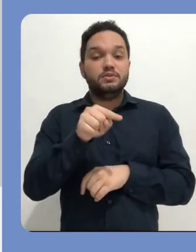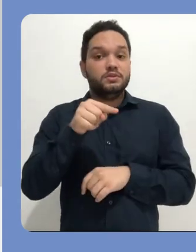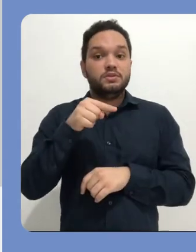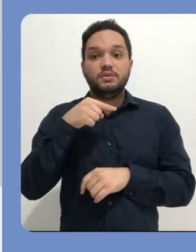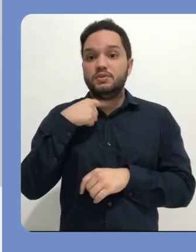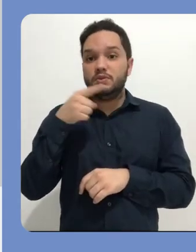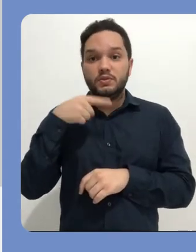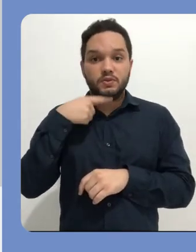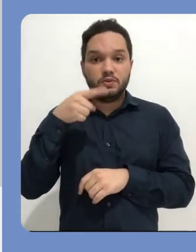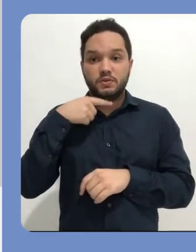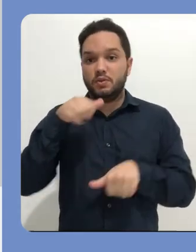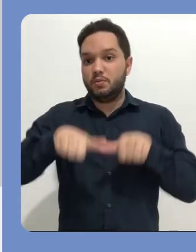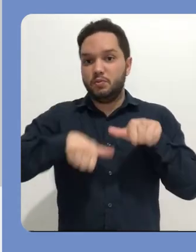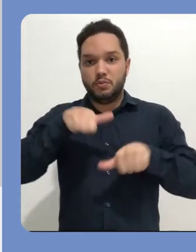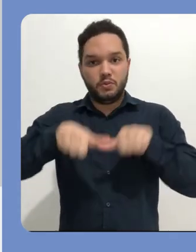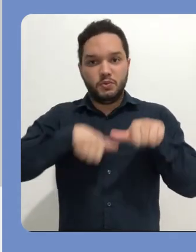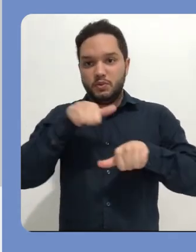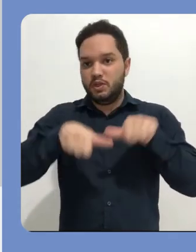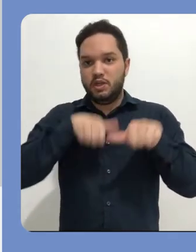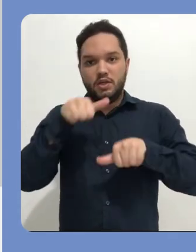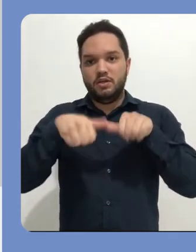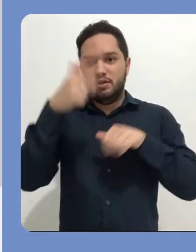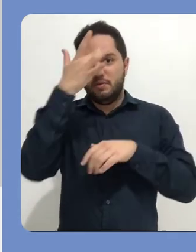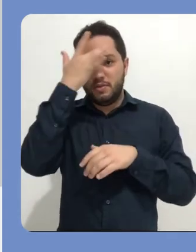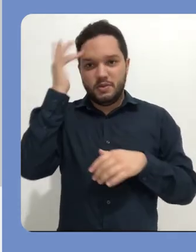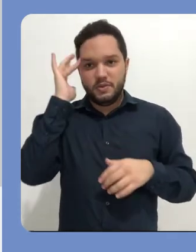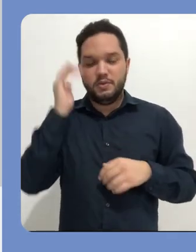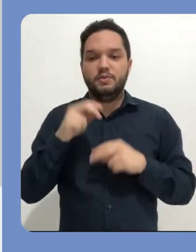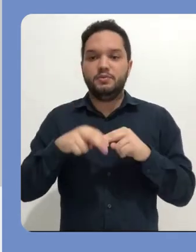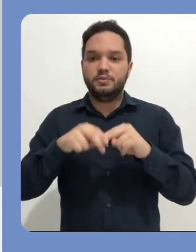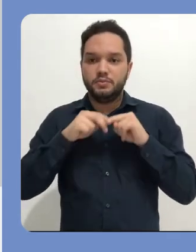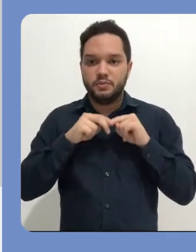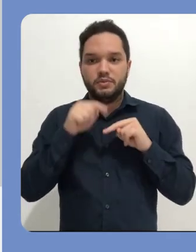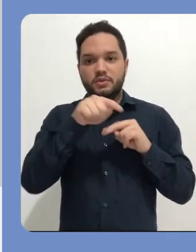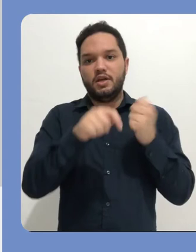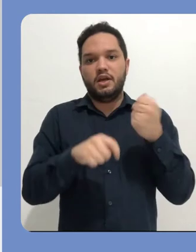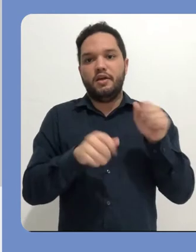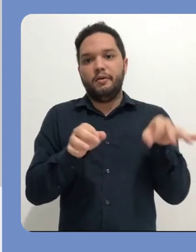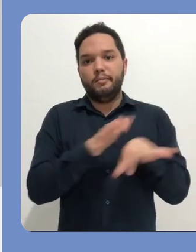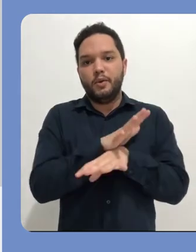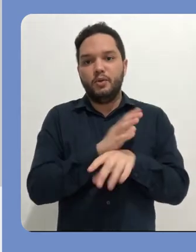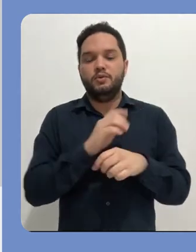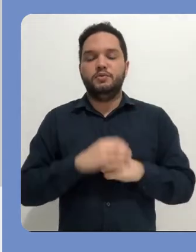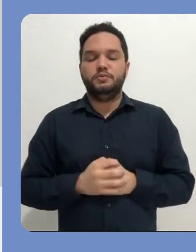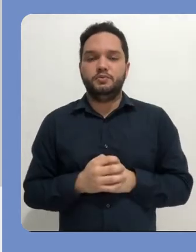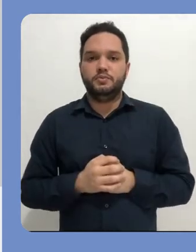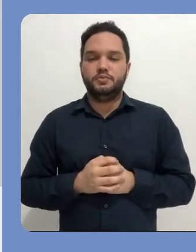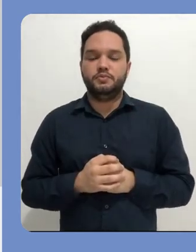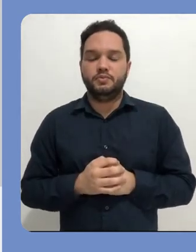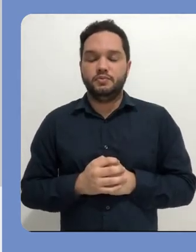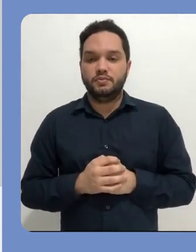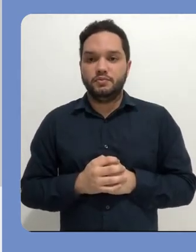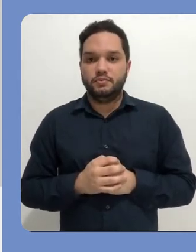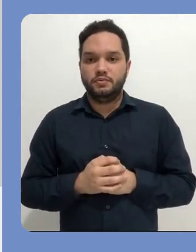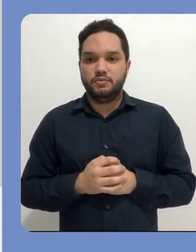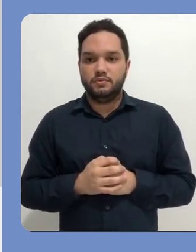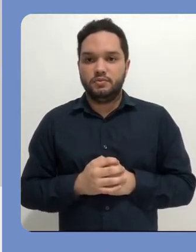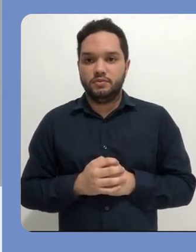você não modifica os dados dos candidatos, então ela vem automaticamente do sistema de inscrição.